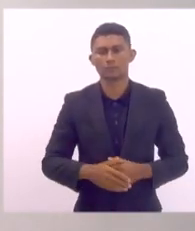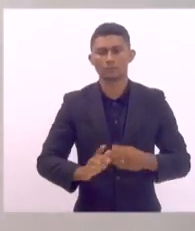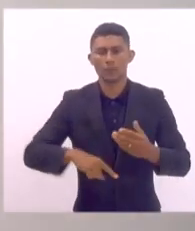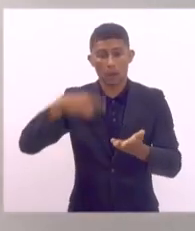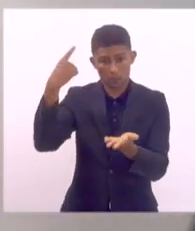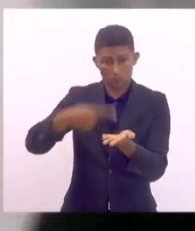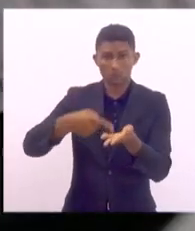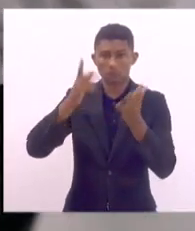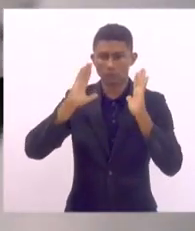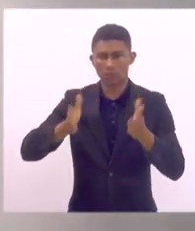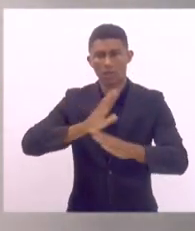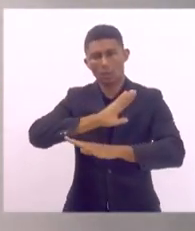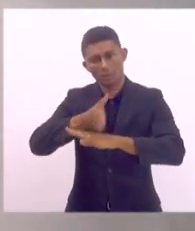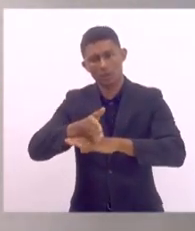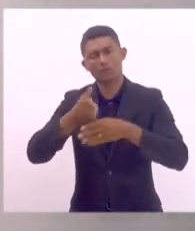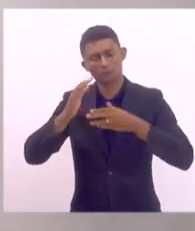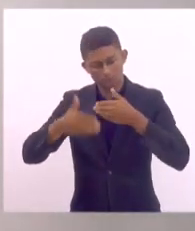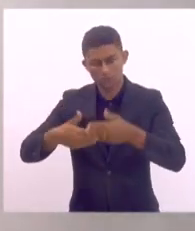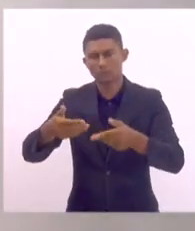embora.